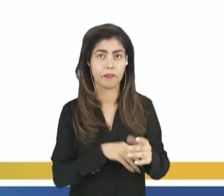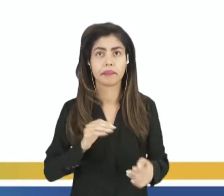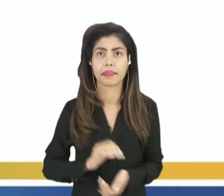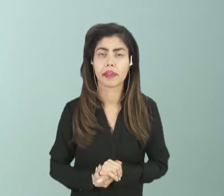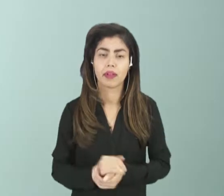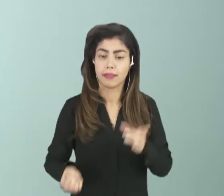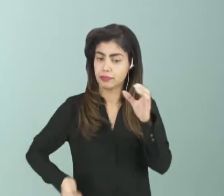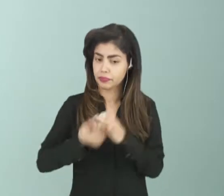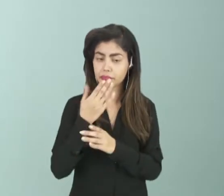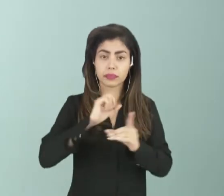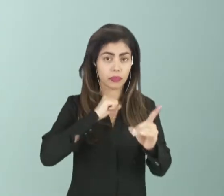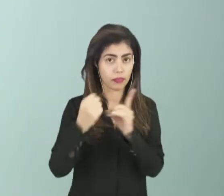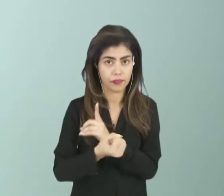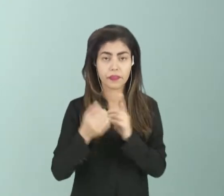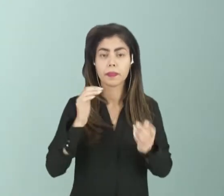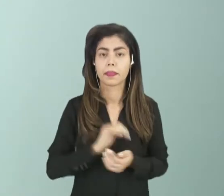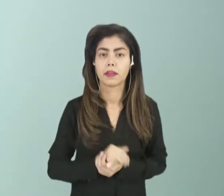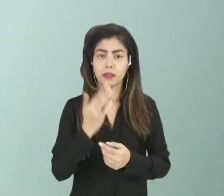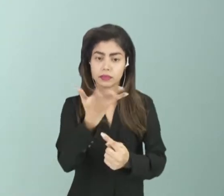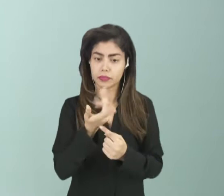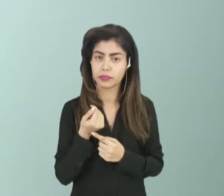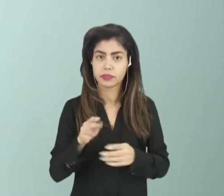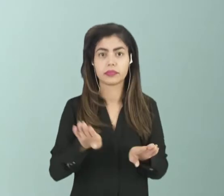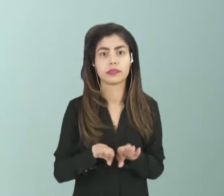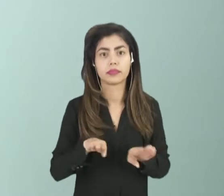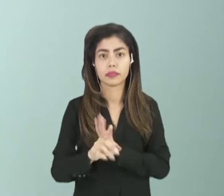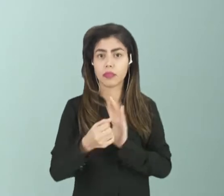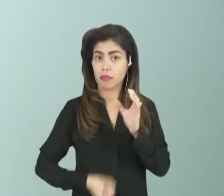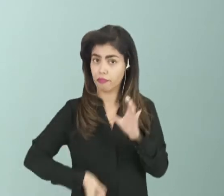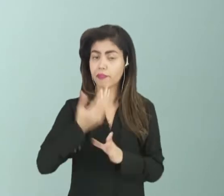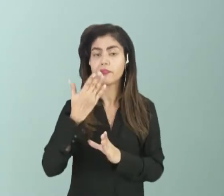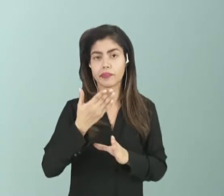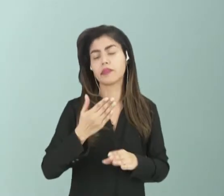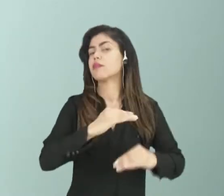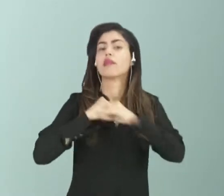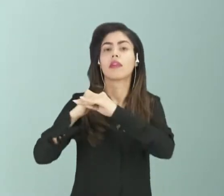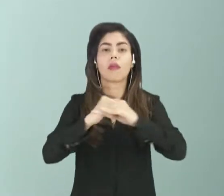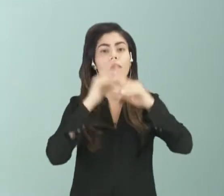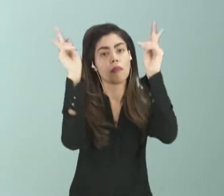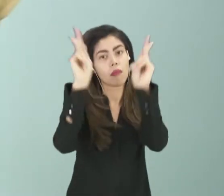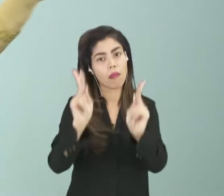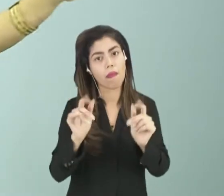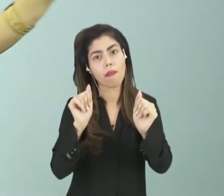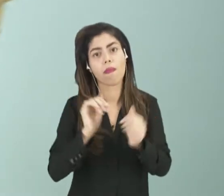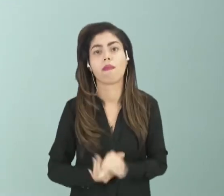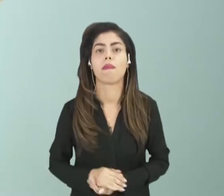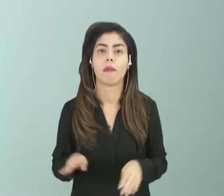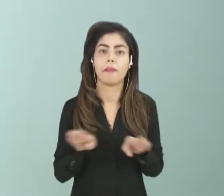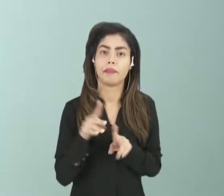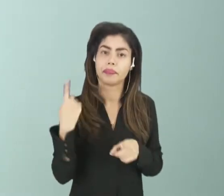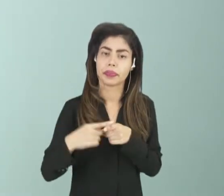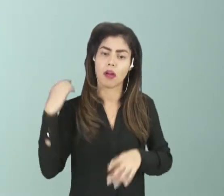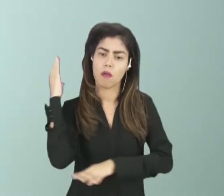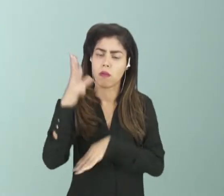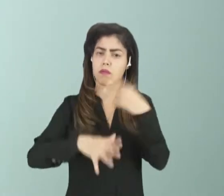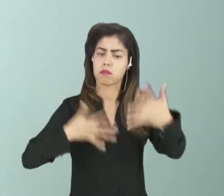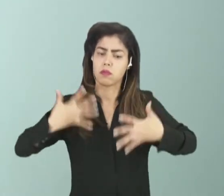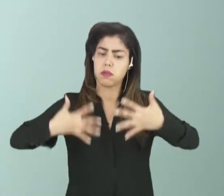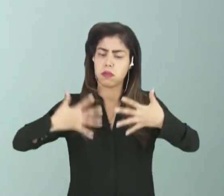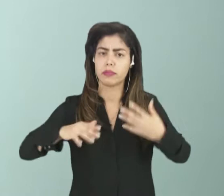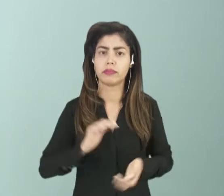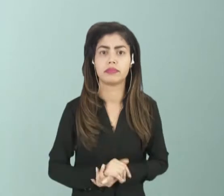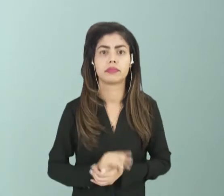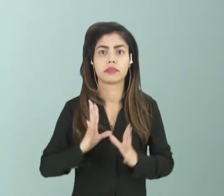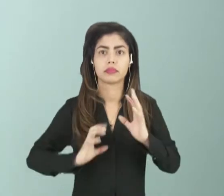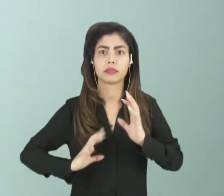a sociedade. A sociedade é um artifício criado para manter a paz, porque na natureza vivemos em guerra. Vamos